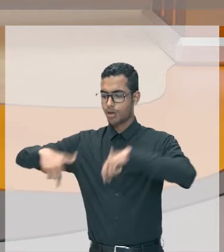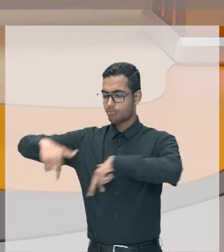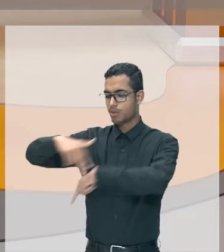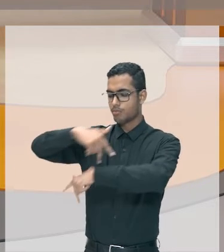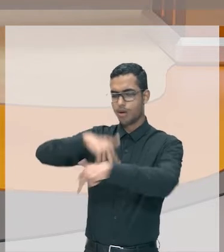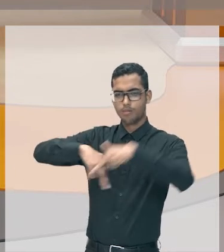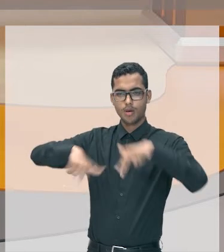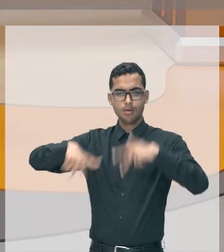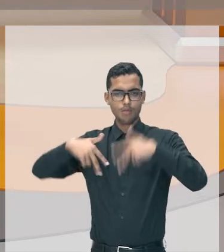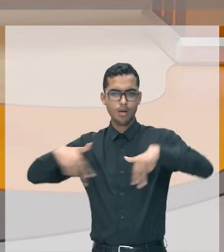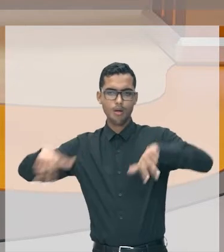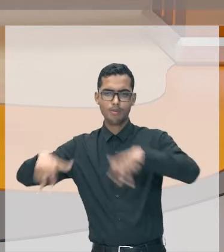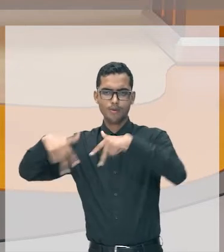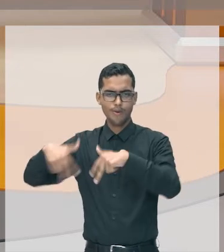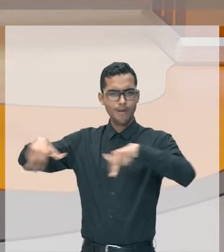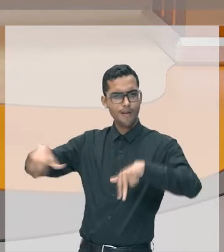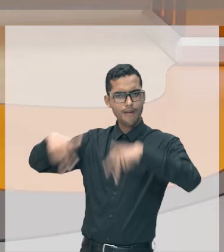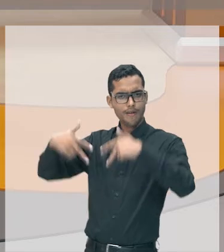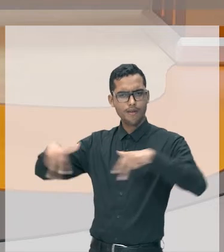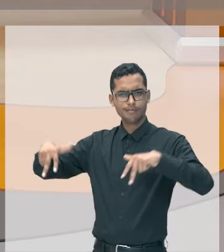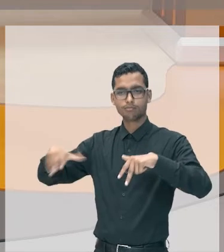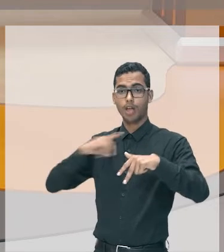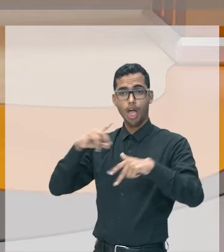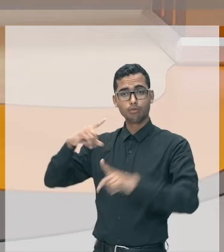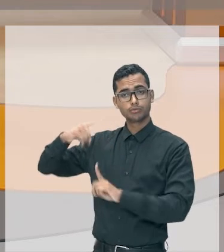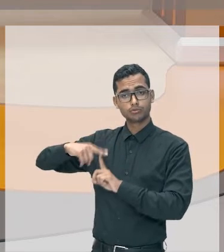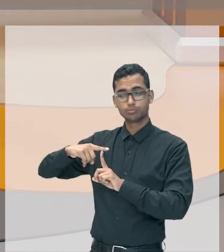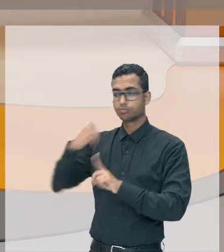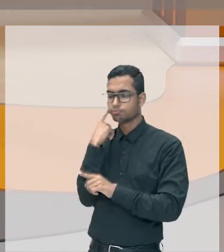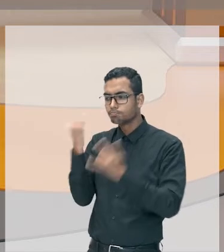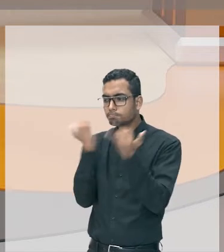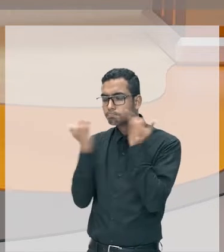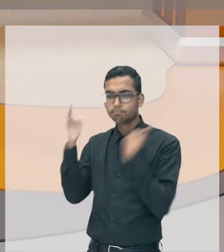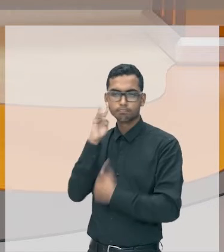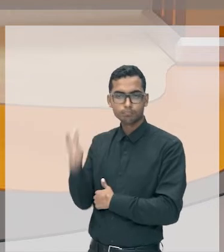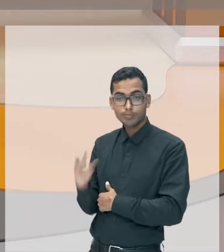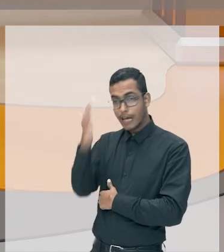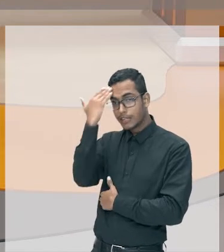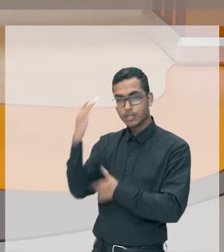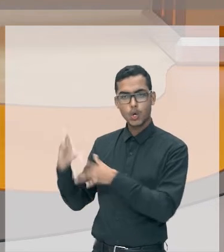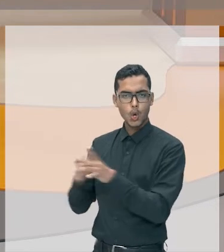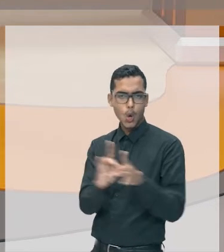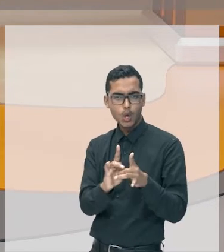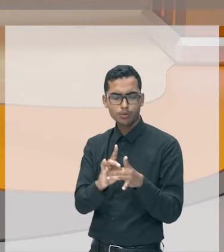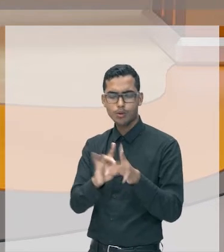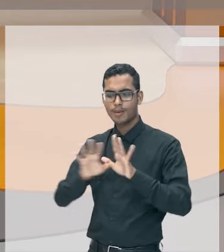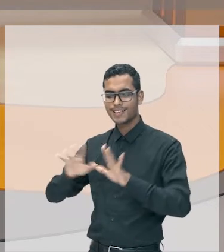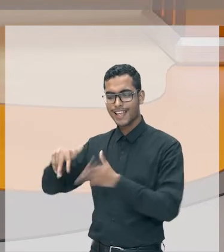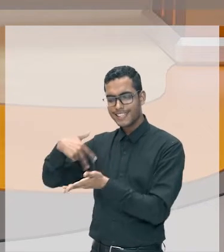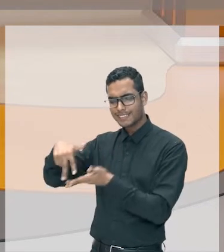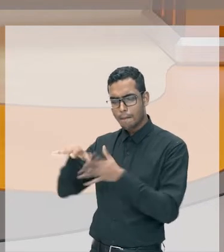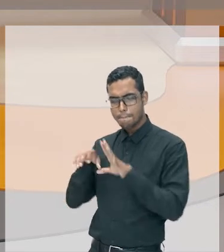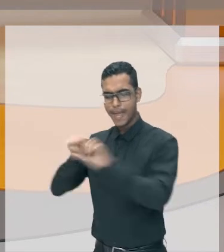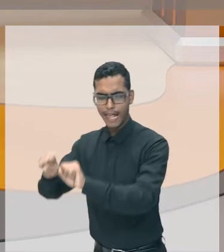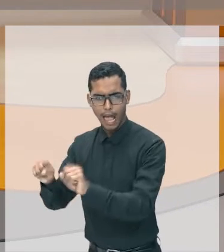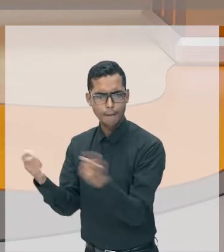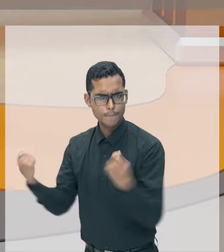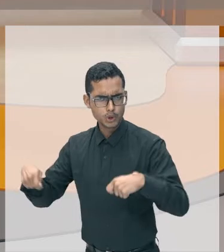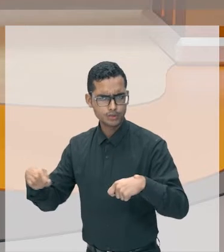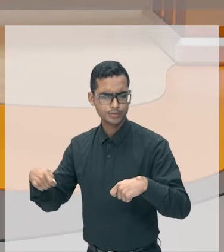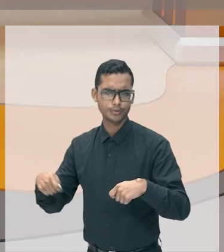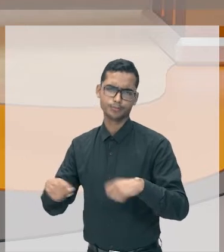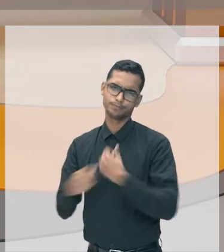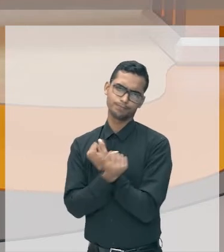ela é uma fonte histórica para me entender um contexto, mas eu posso pegar a dança? Eu não posso pegar a dança. Então, a dança é uma fonte